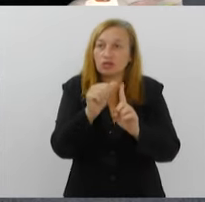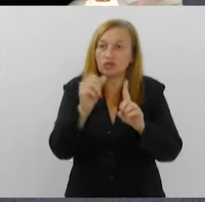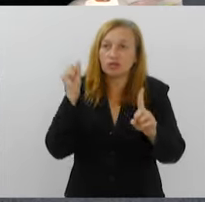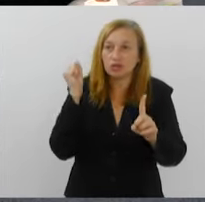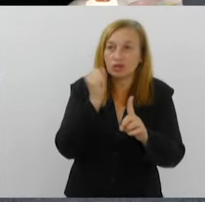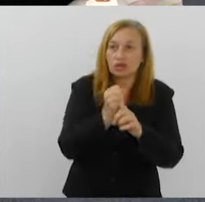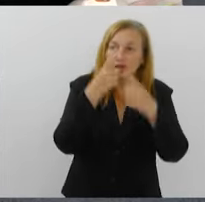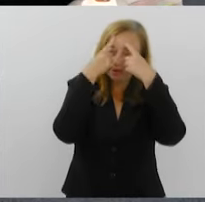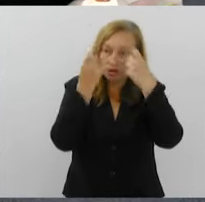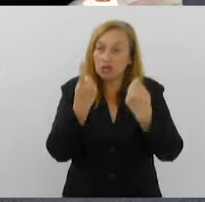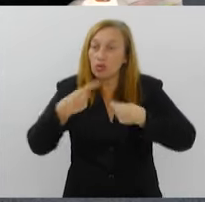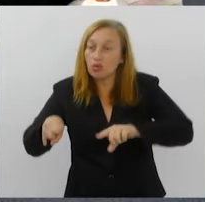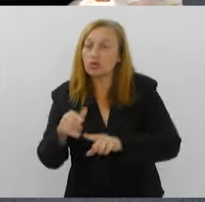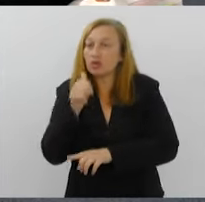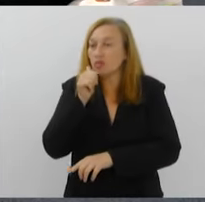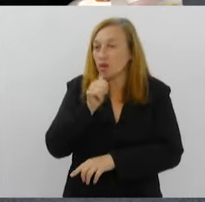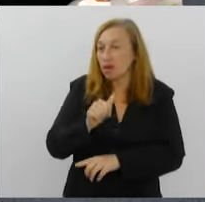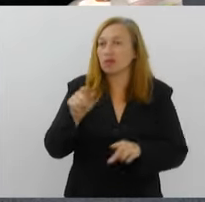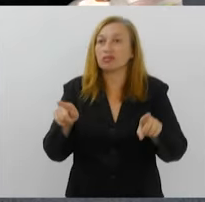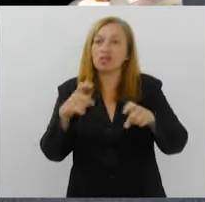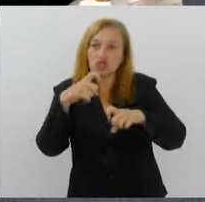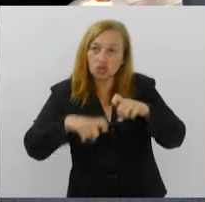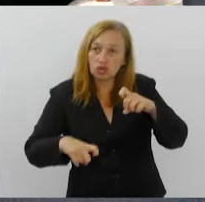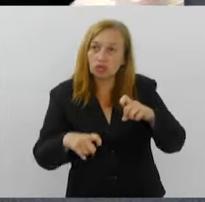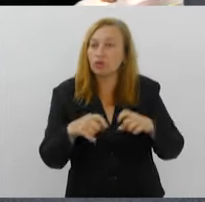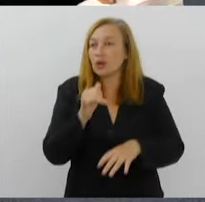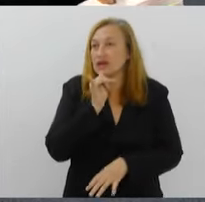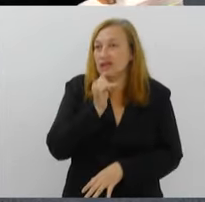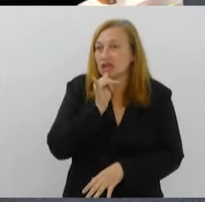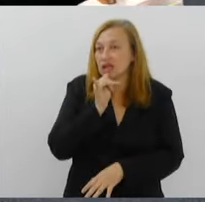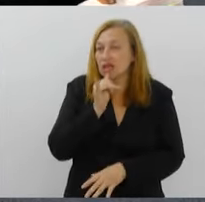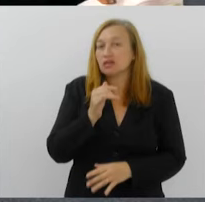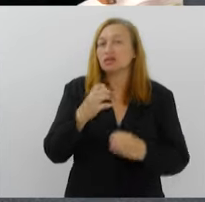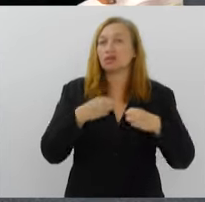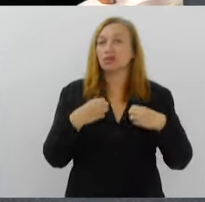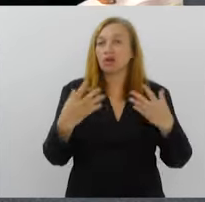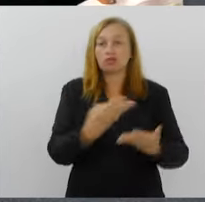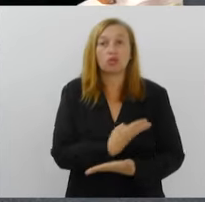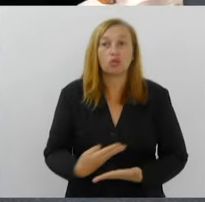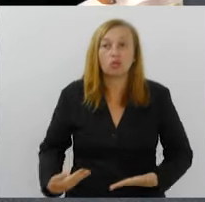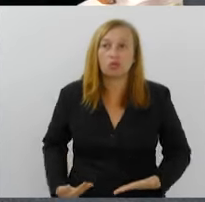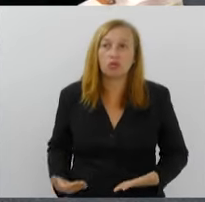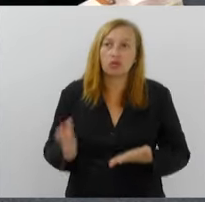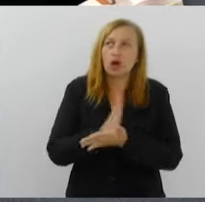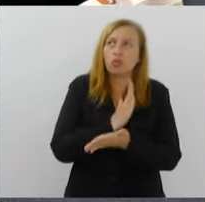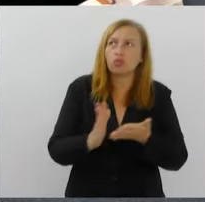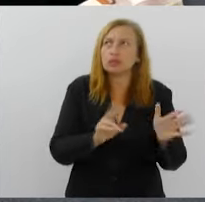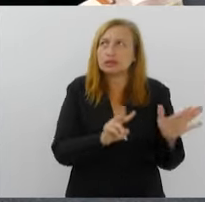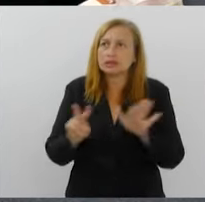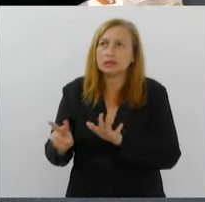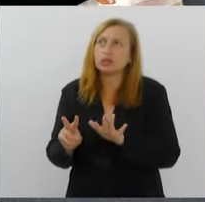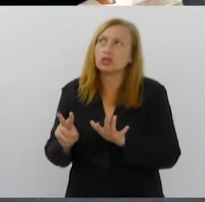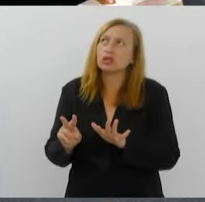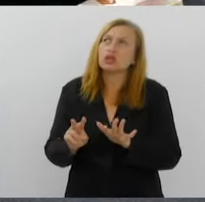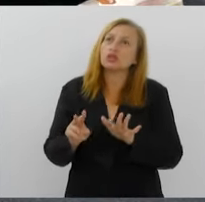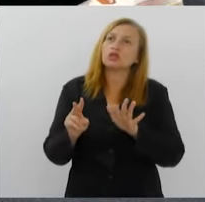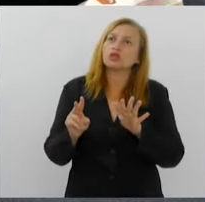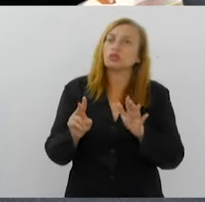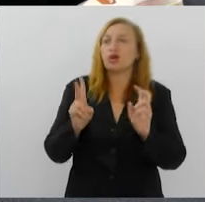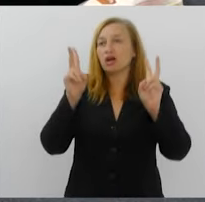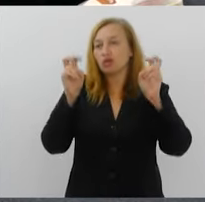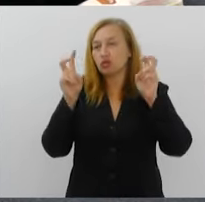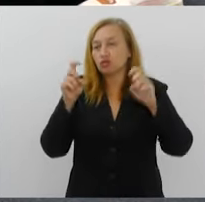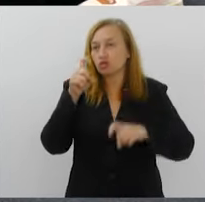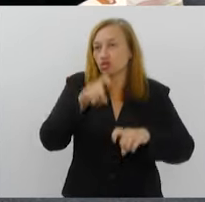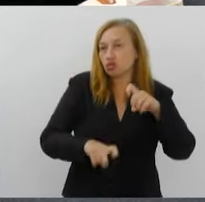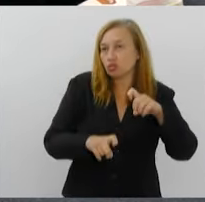sobre violência contra a mulher, sobre estupro. Por exemplo, nós fizemos uma audiência pública há algumas semanas sobre os casos de estupros no